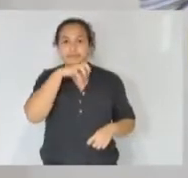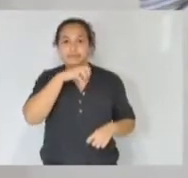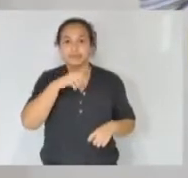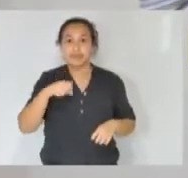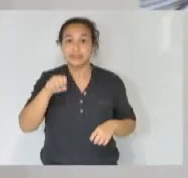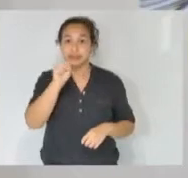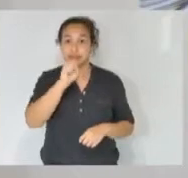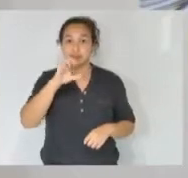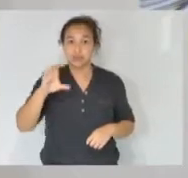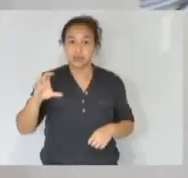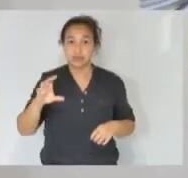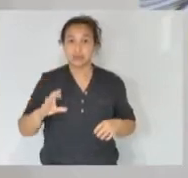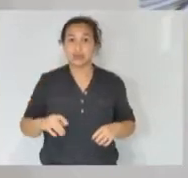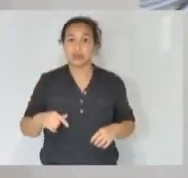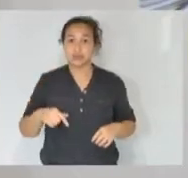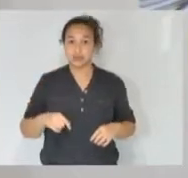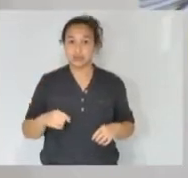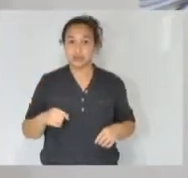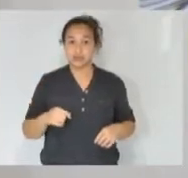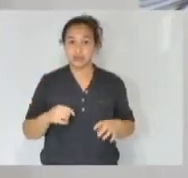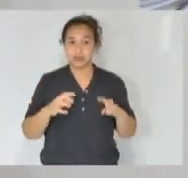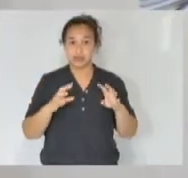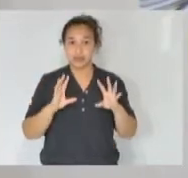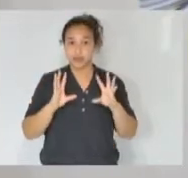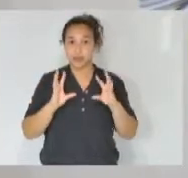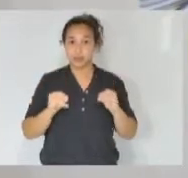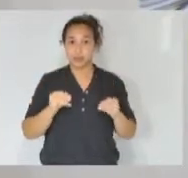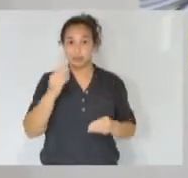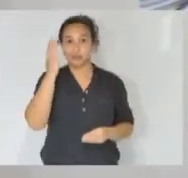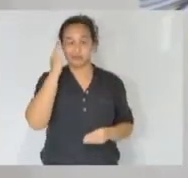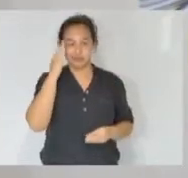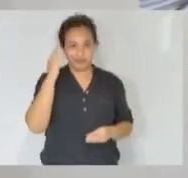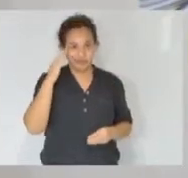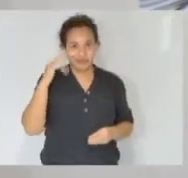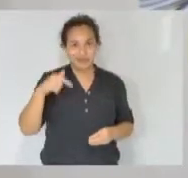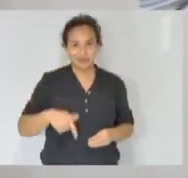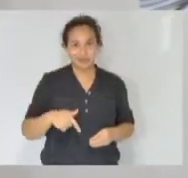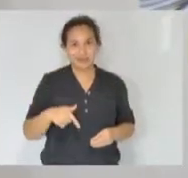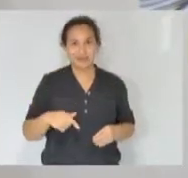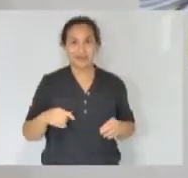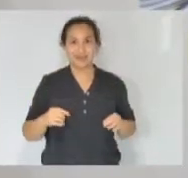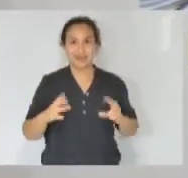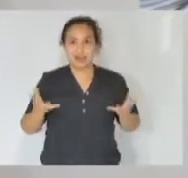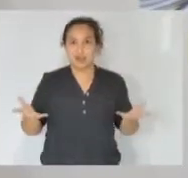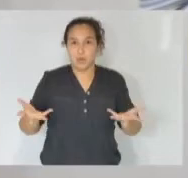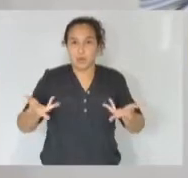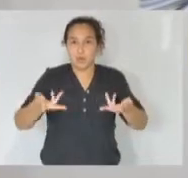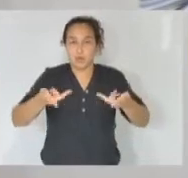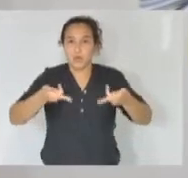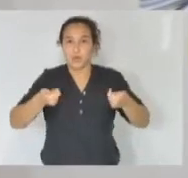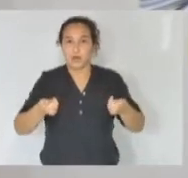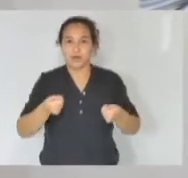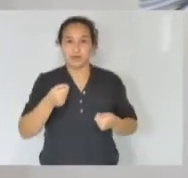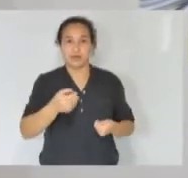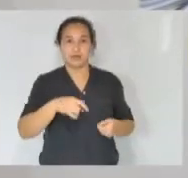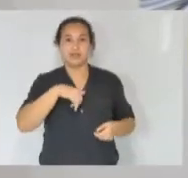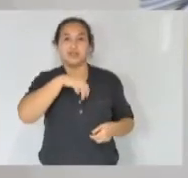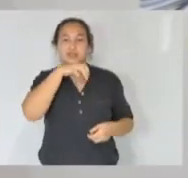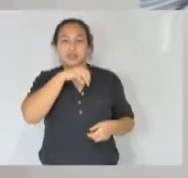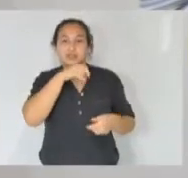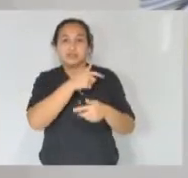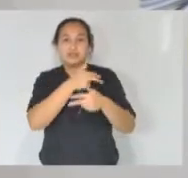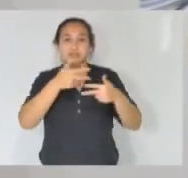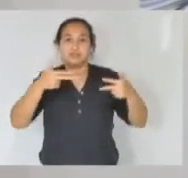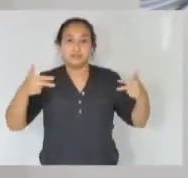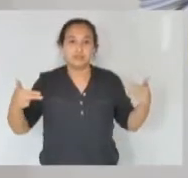é reconhecida internacionalmente pela qualidade do rebanho e pelo controle sanitário que exerce sobre